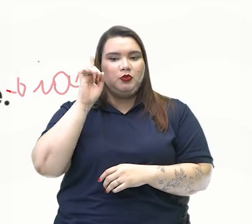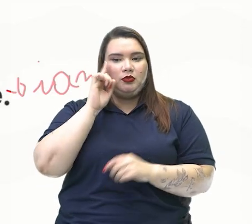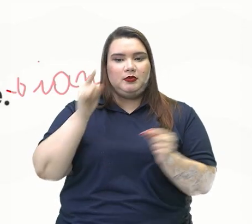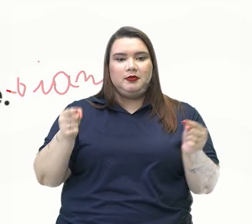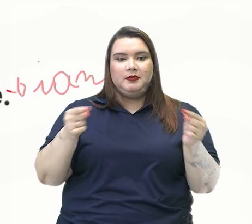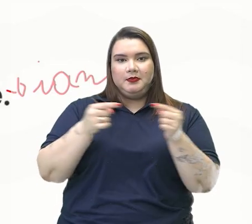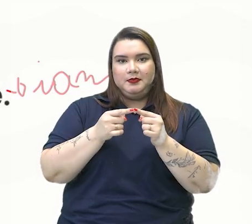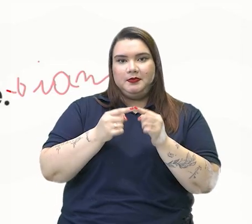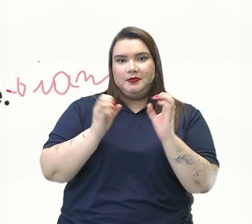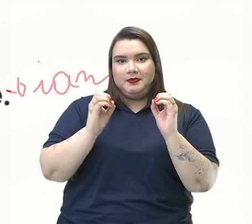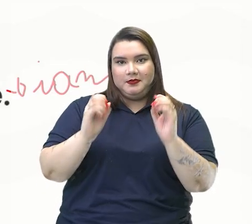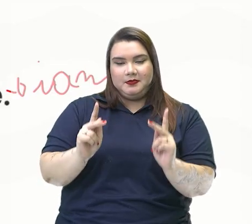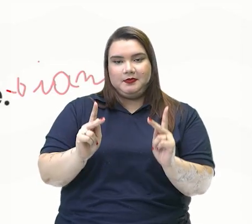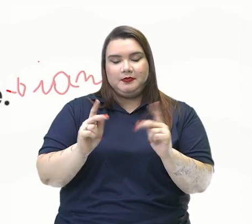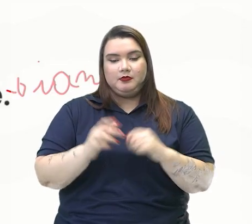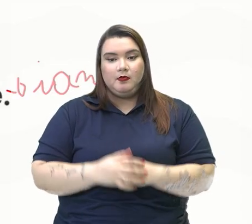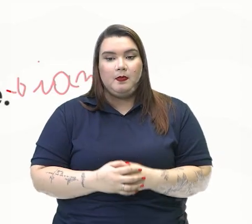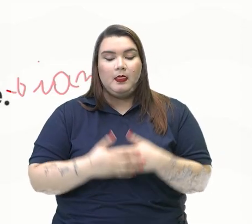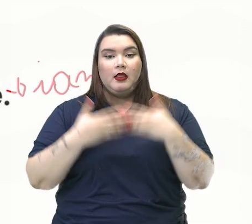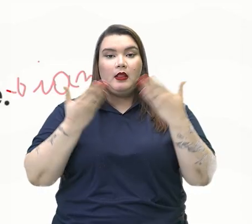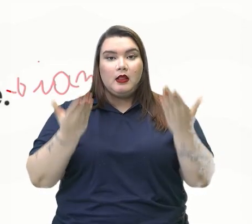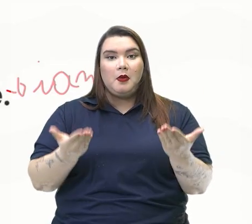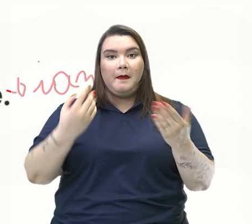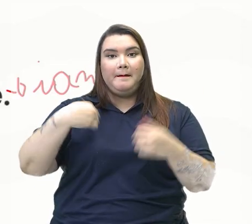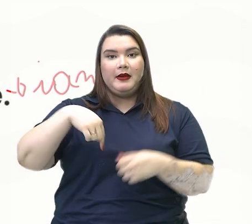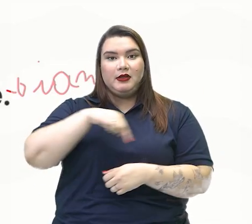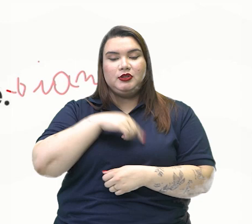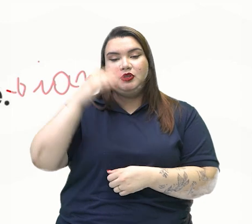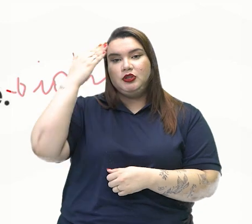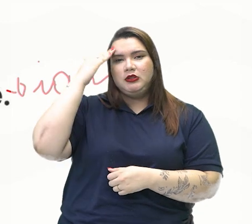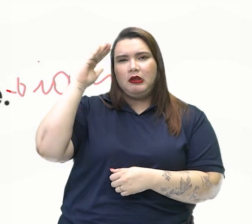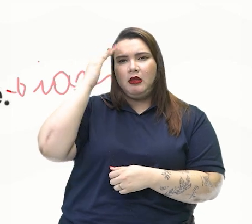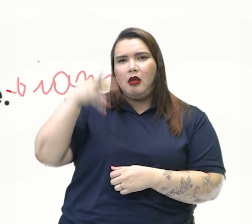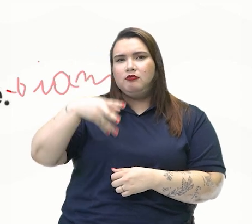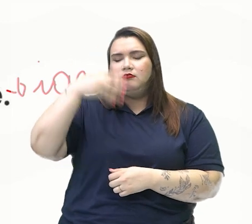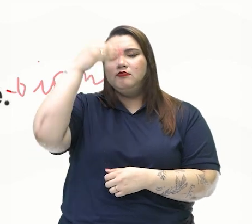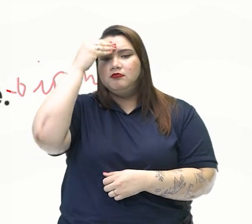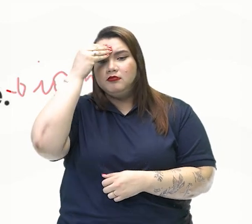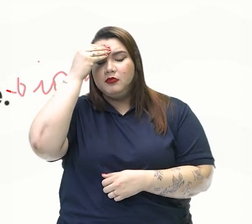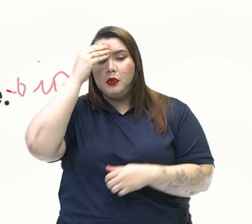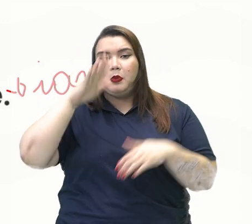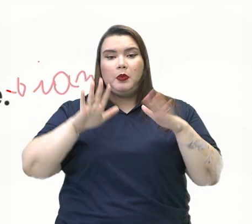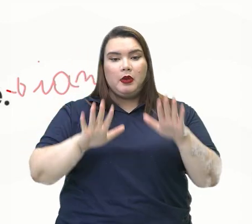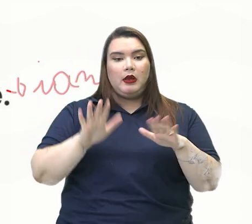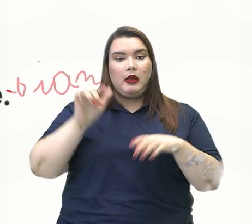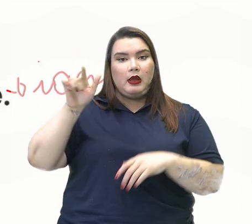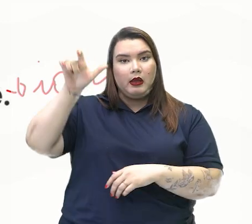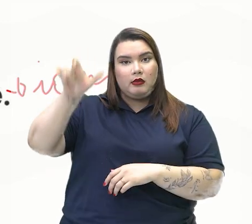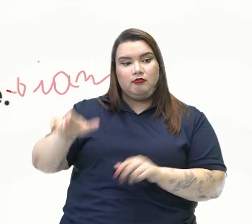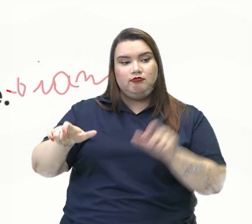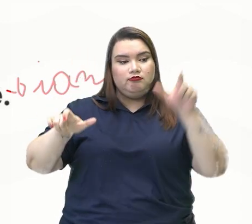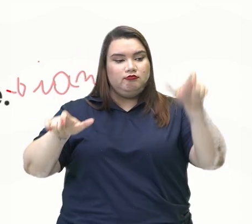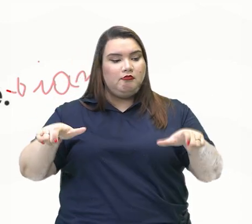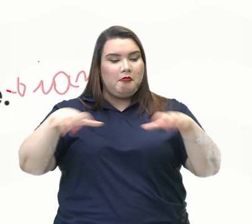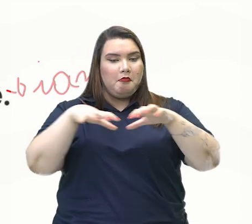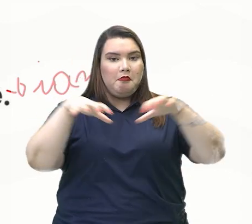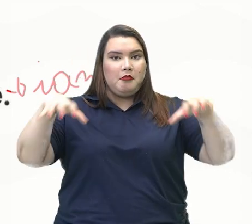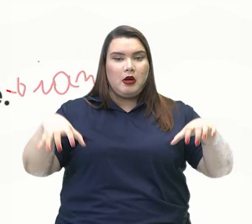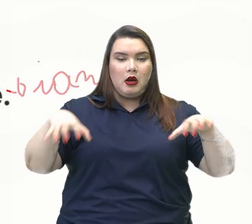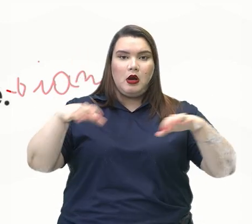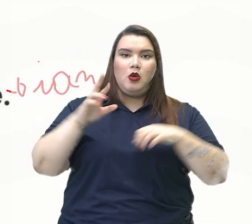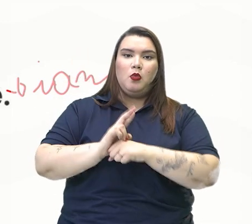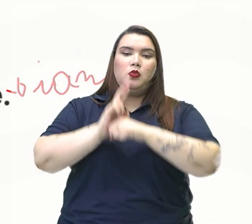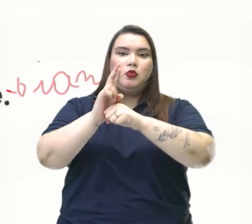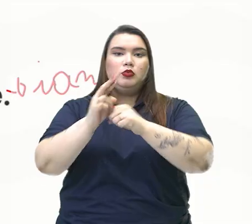o indireto. Então, só para a gente memorizar, né, o discurso direto e indireto são dois recursos linguísticos que